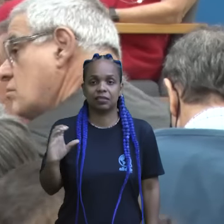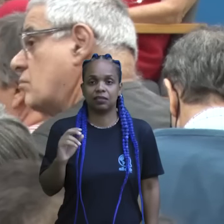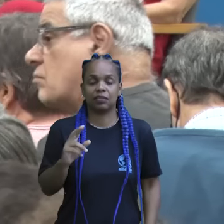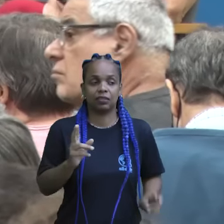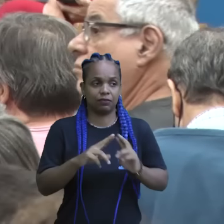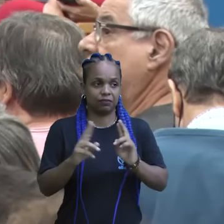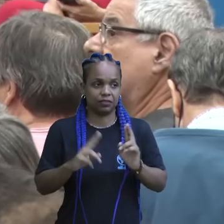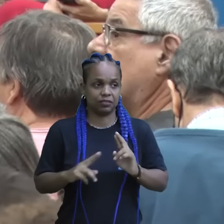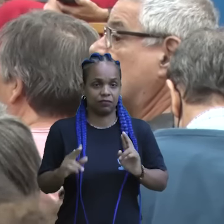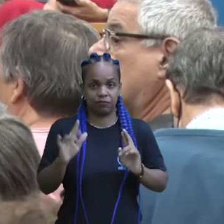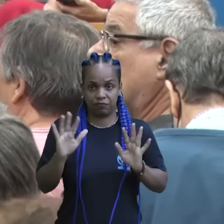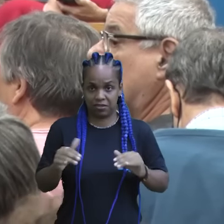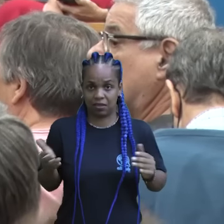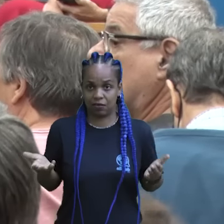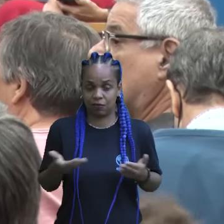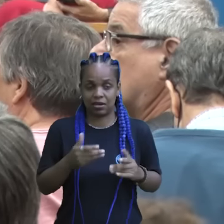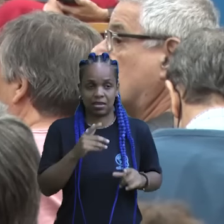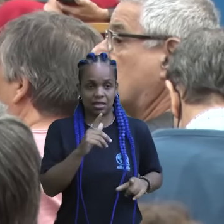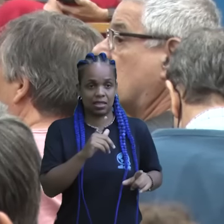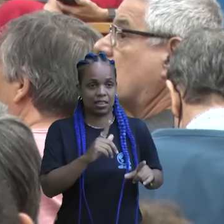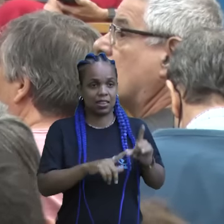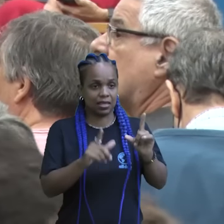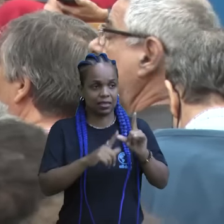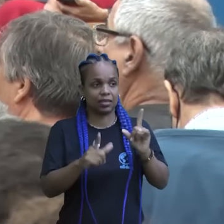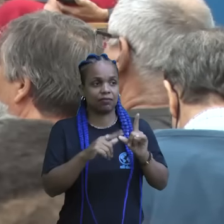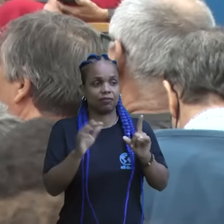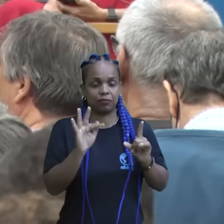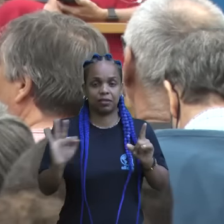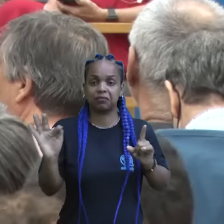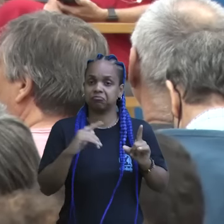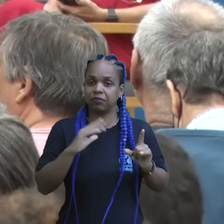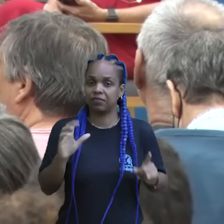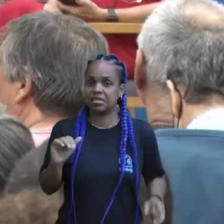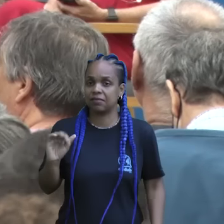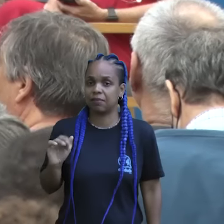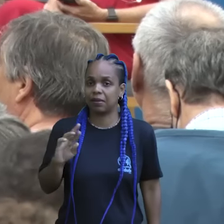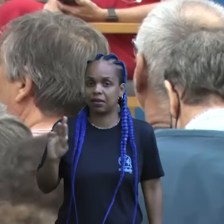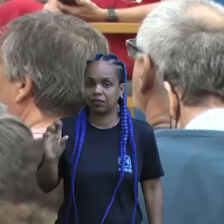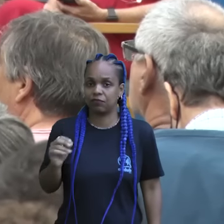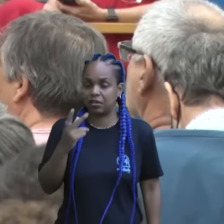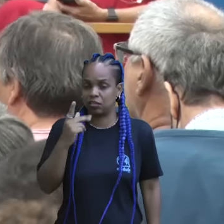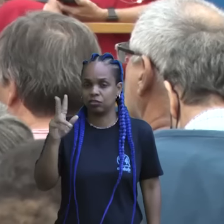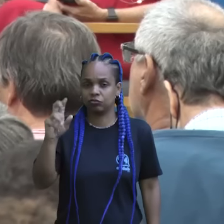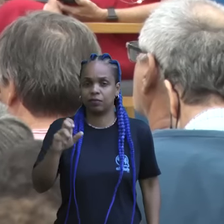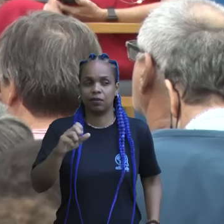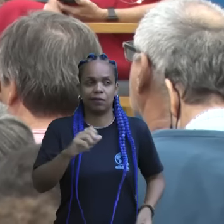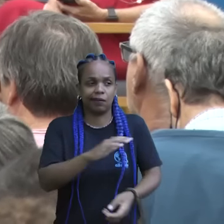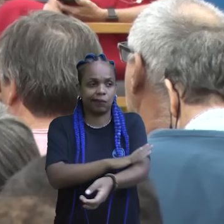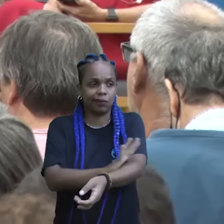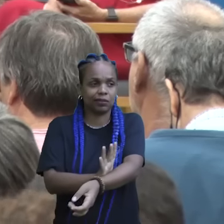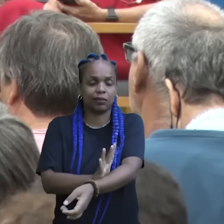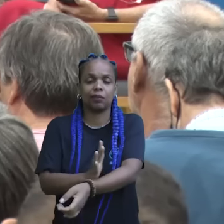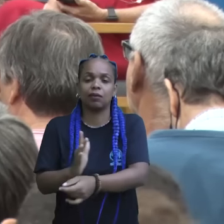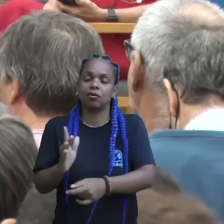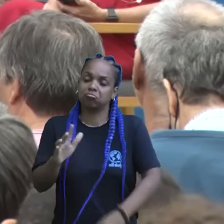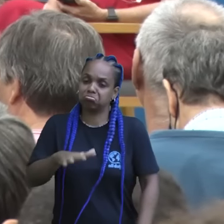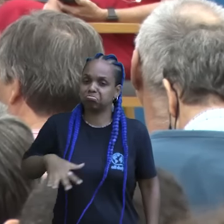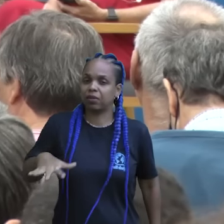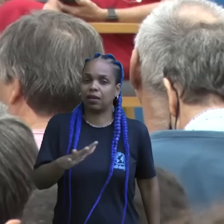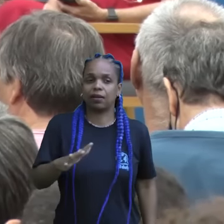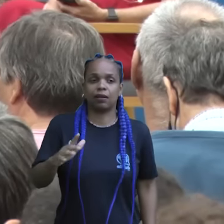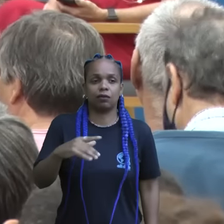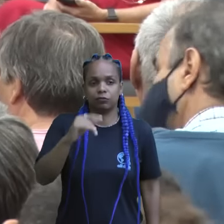do racismo, do autoritarismo manicomial e da circulação literária. Agora estou no mestrado, mas saí de casa, fui para a